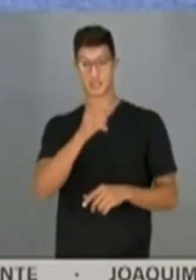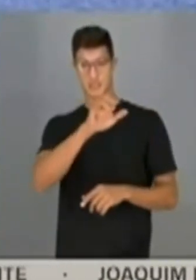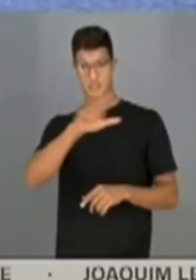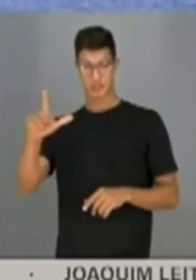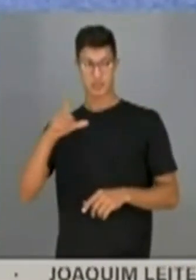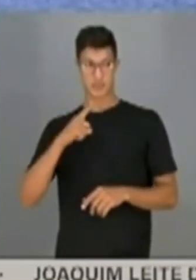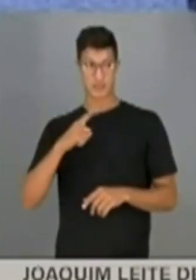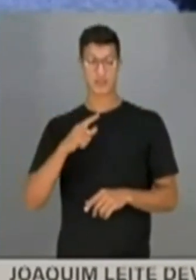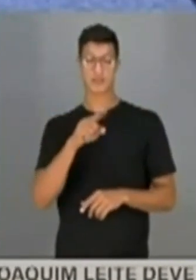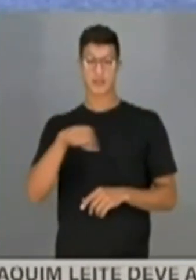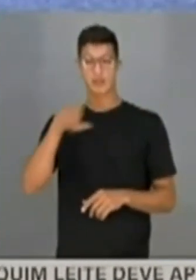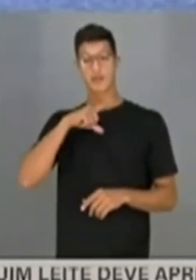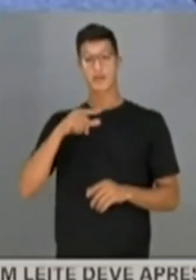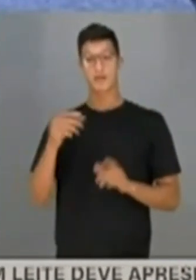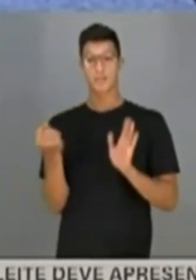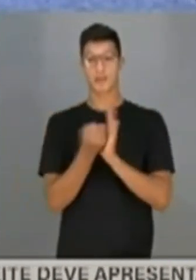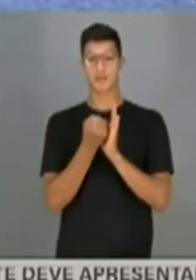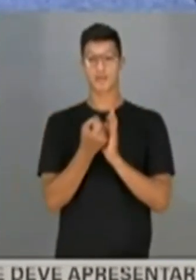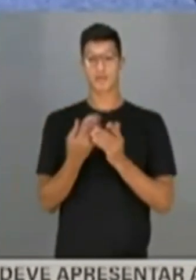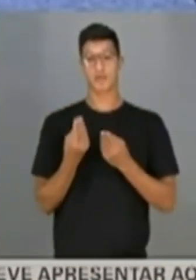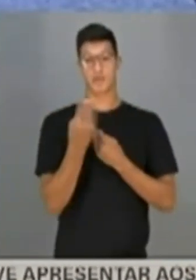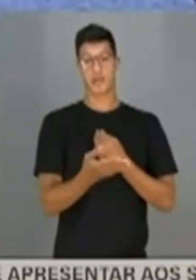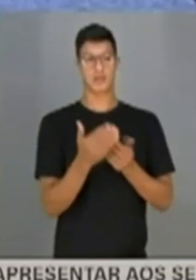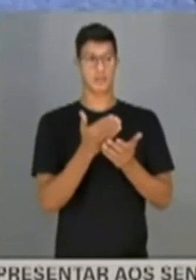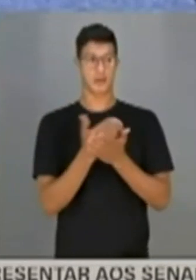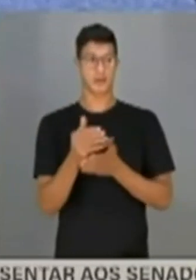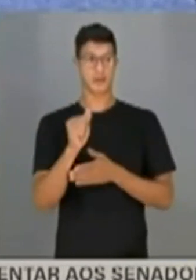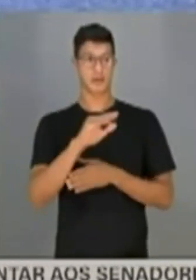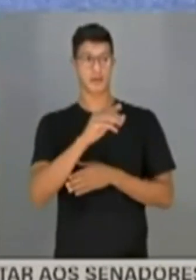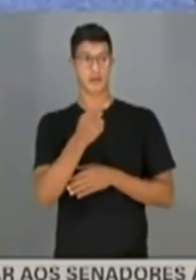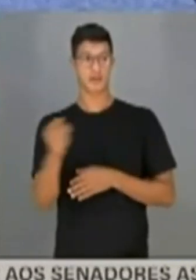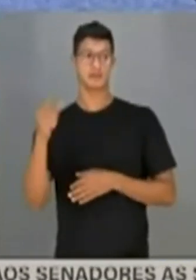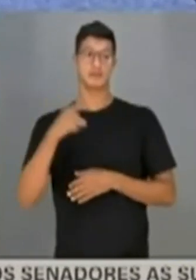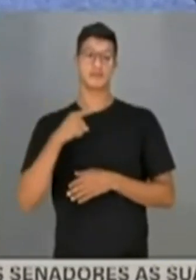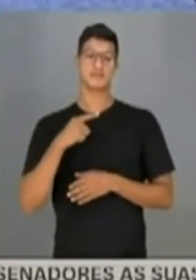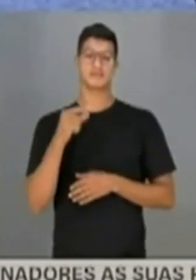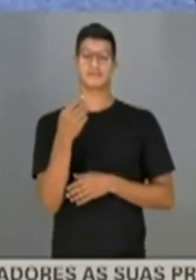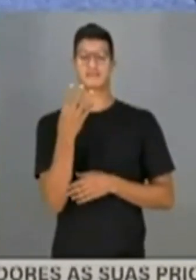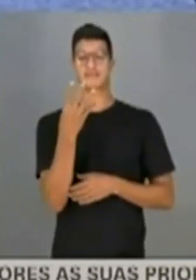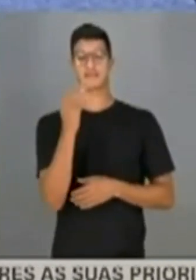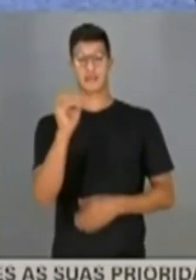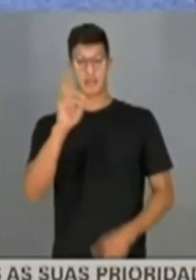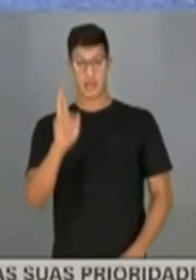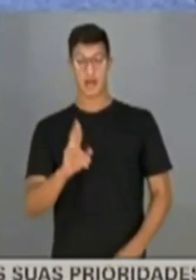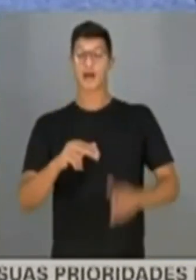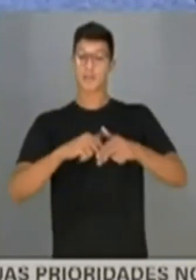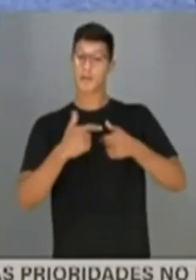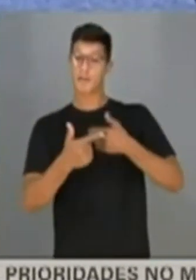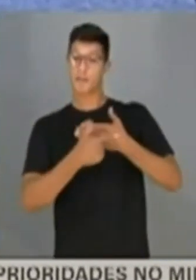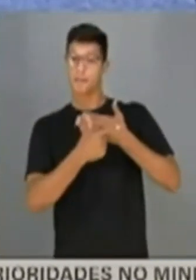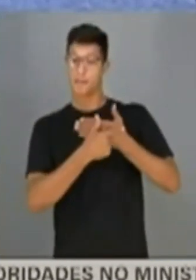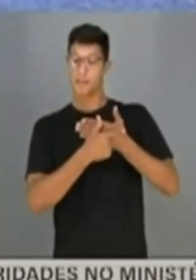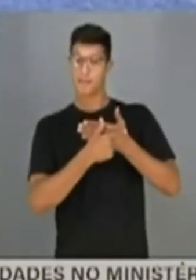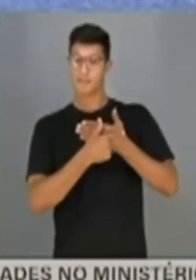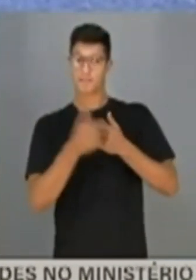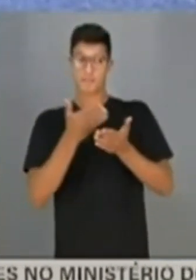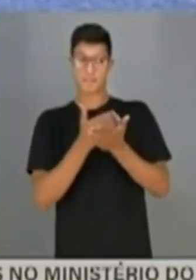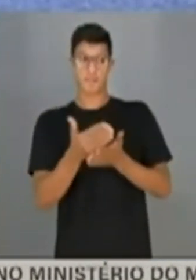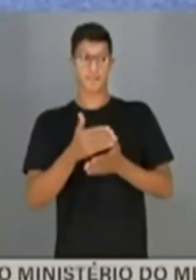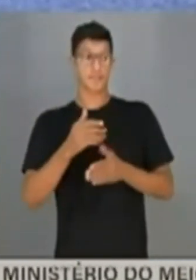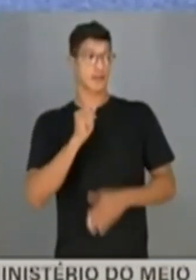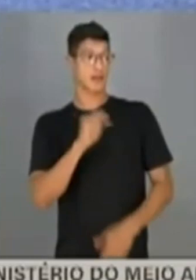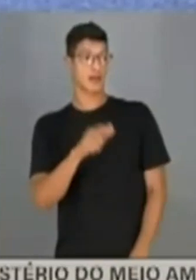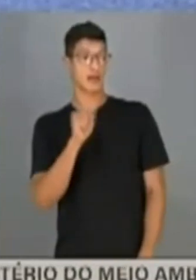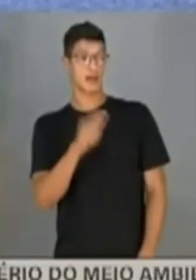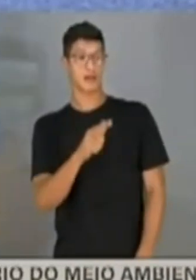Cosan precificou sua oferta inicial de ações a R$ 7,40 por papel no início de